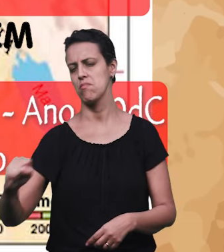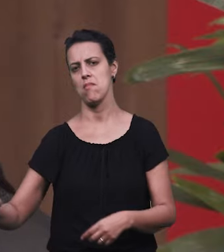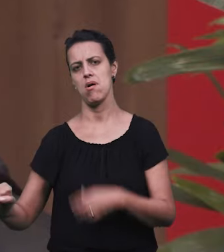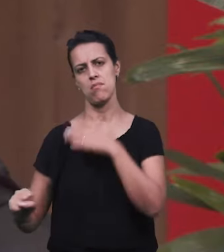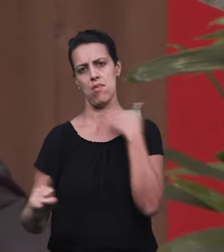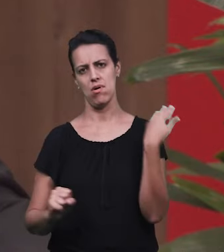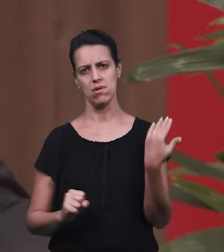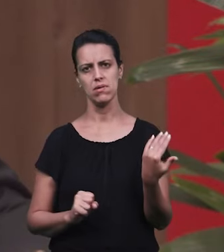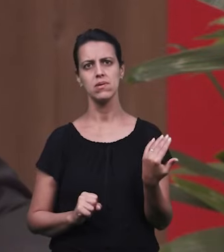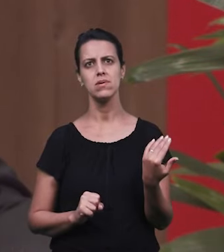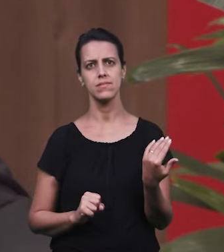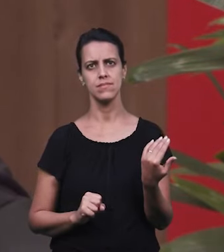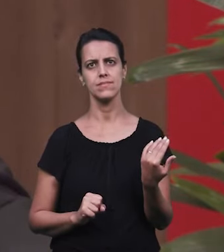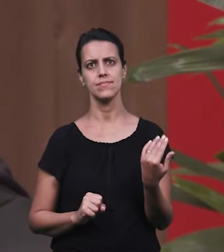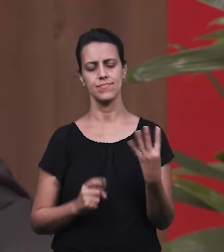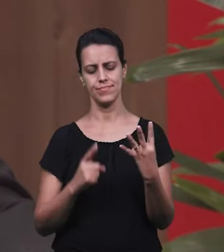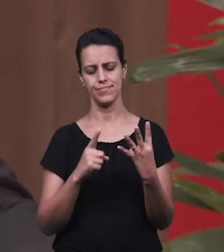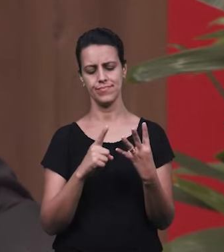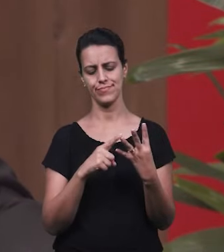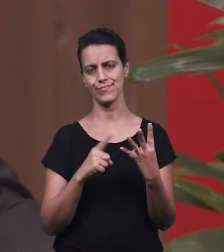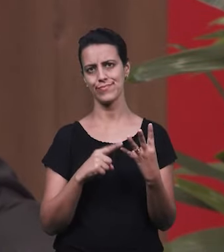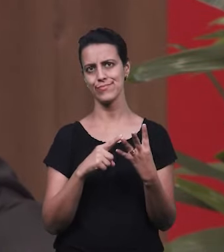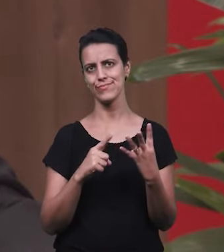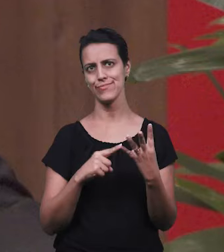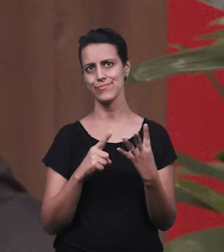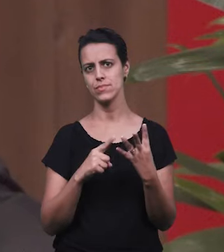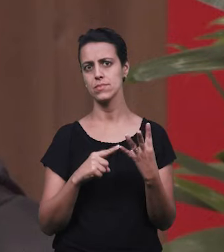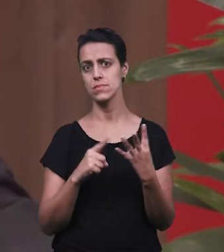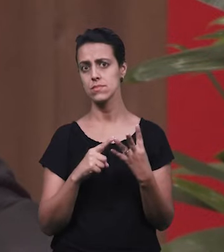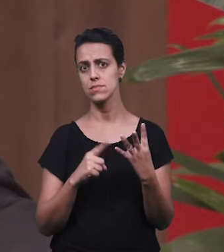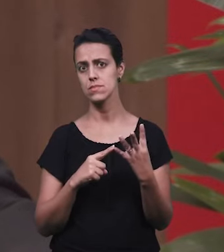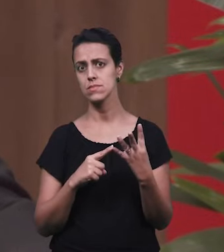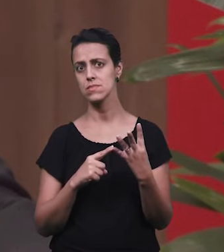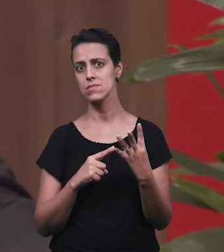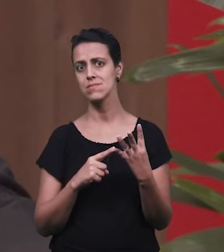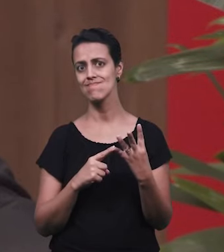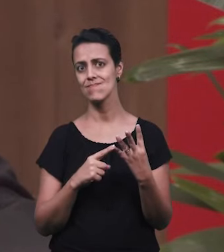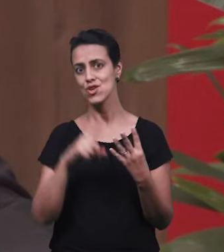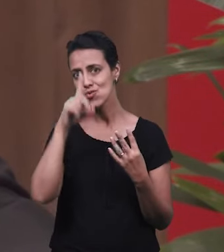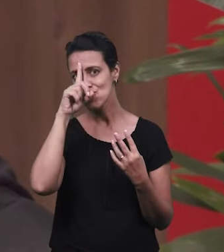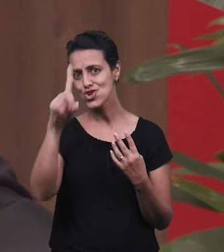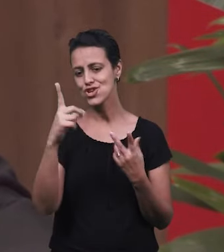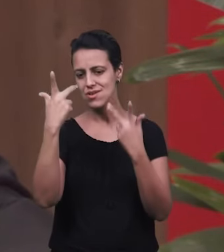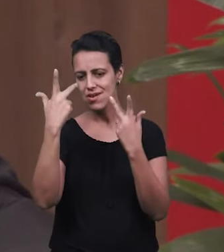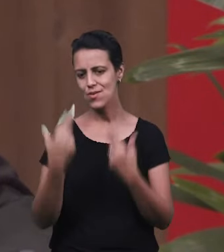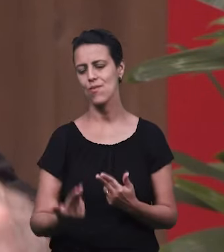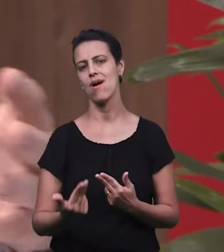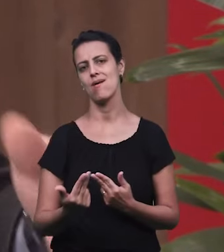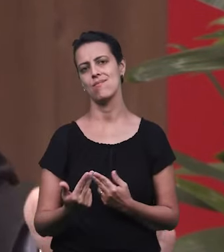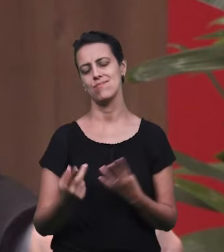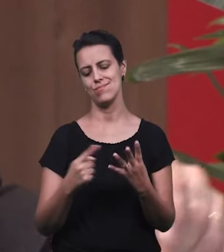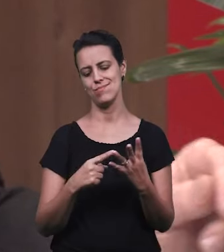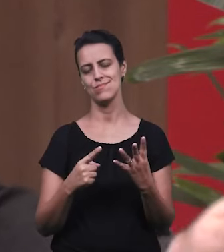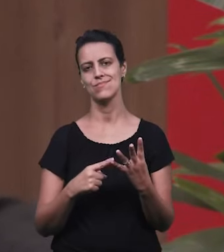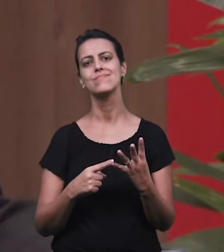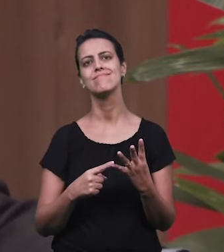né? Policarpo e Papias, eles foram martirizados no mesmo dia, né? Então, a história